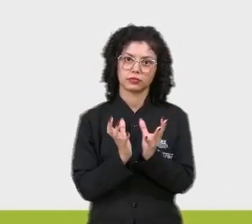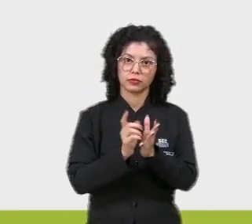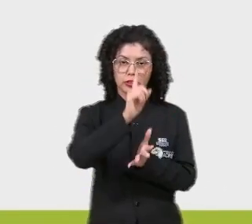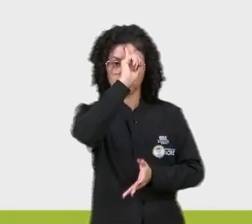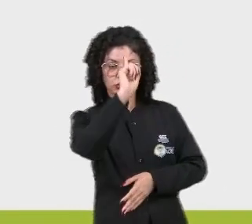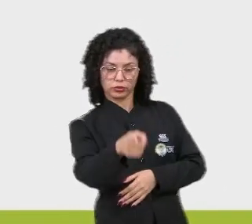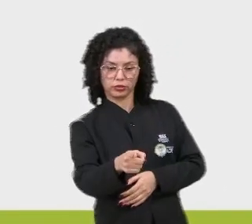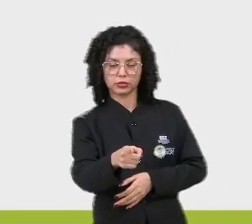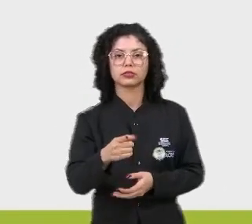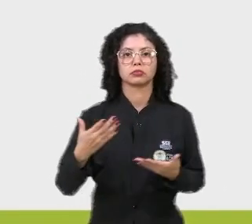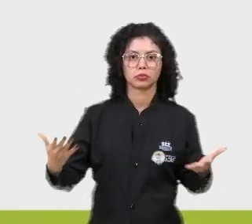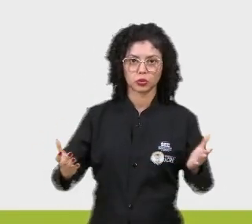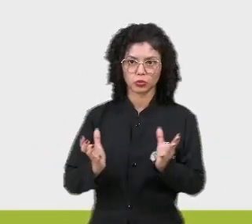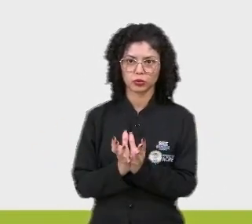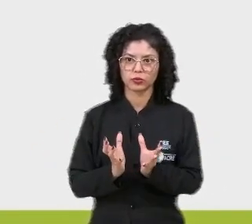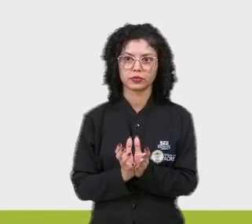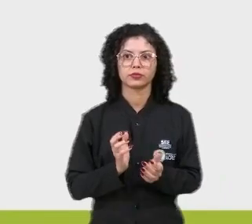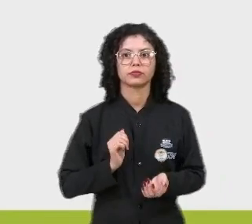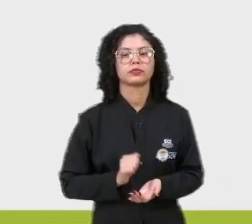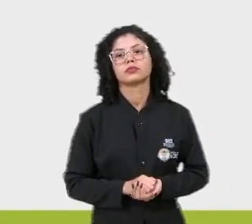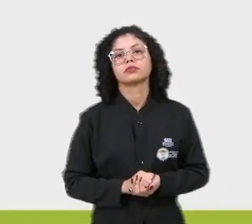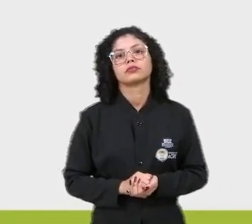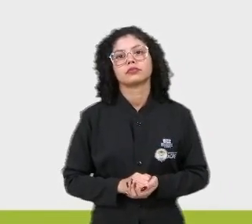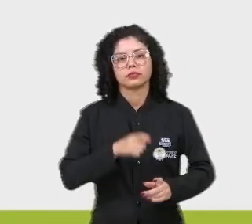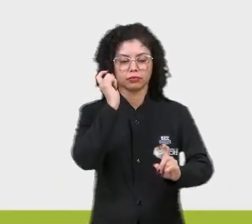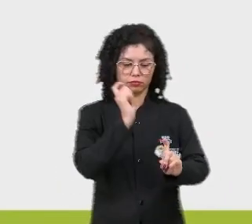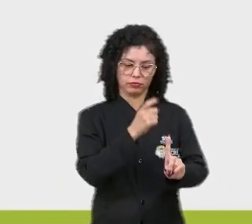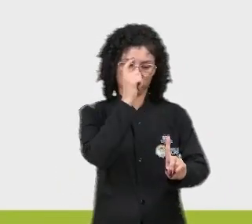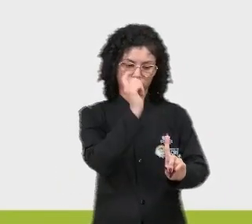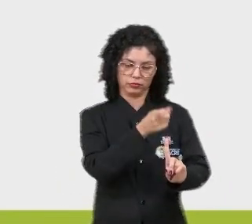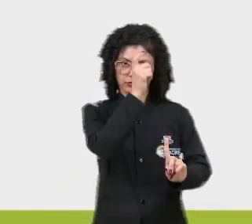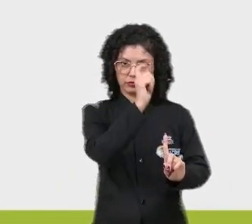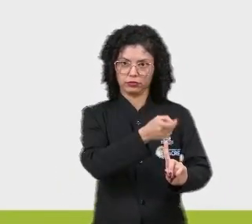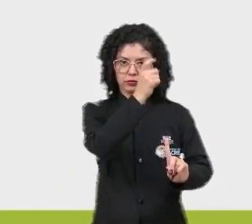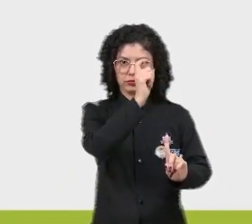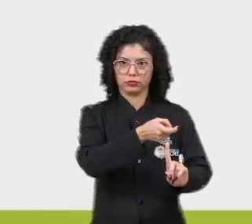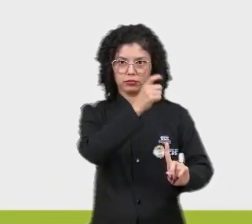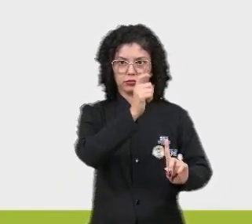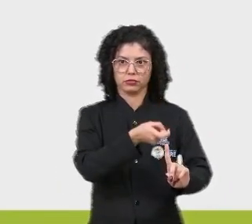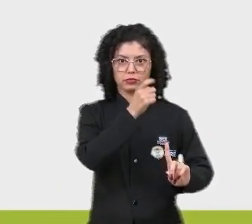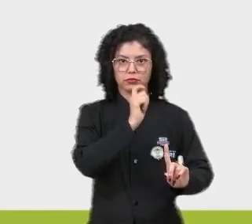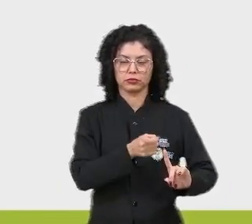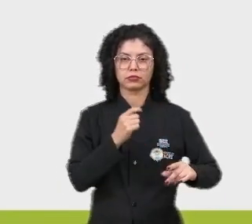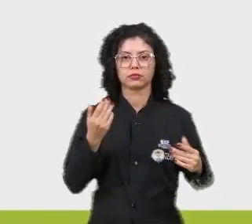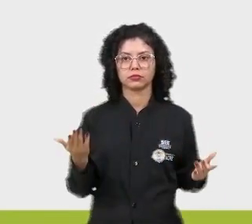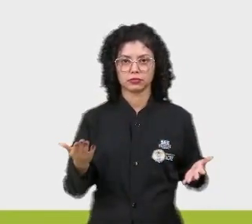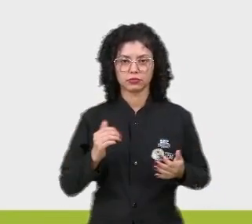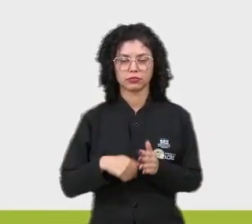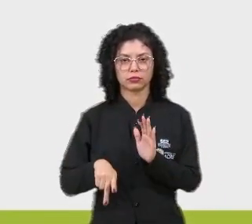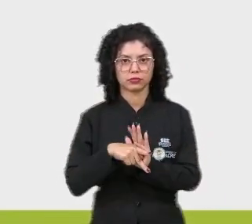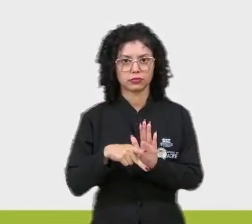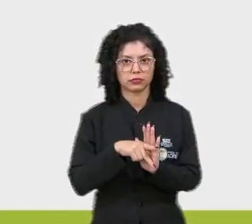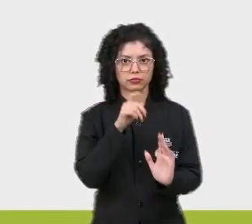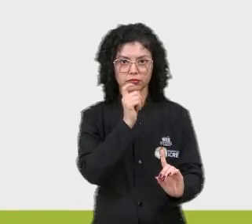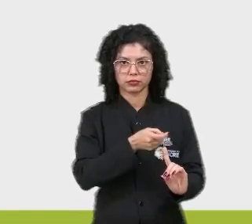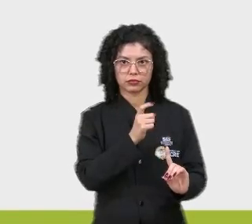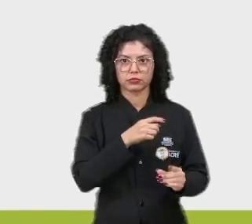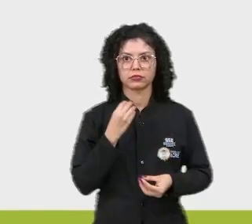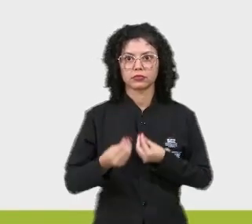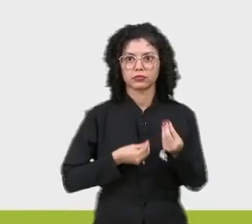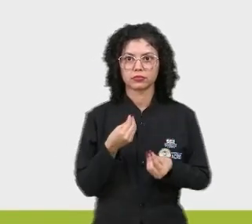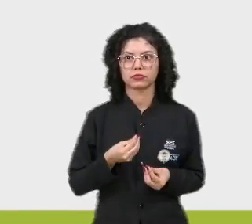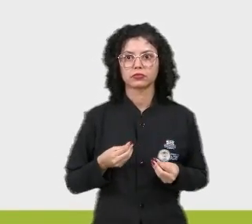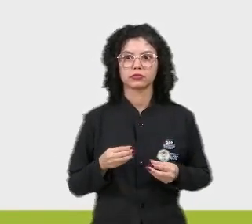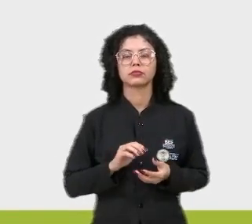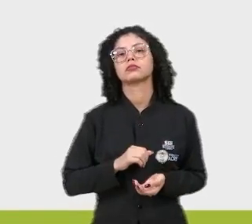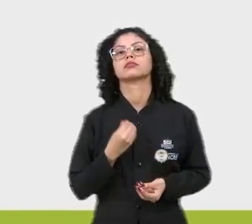líder do grupo cabeça do prego seria aquela partezinha redondinha ali de cima do prego como nós temos